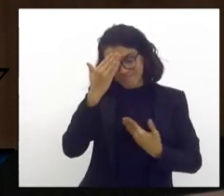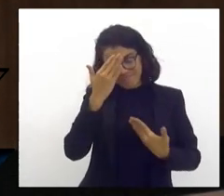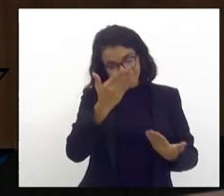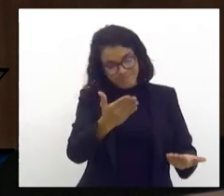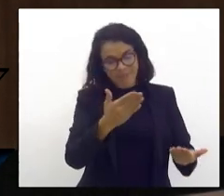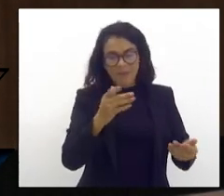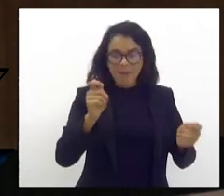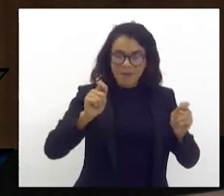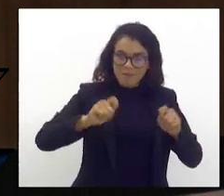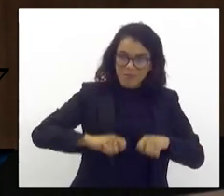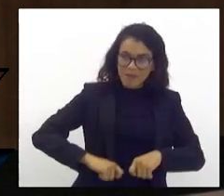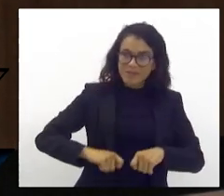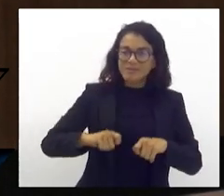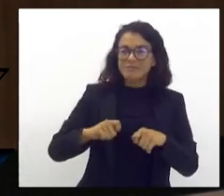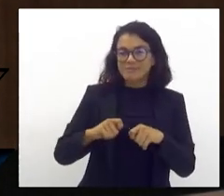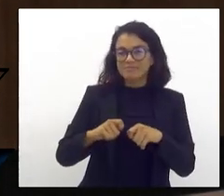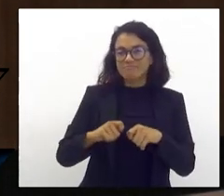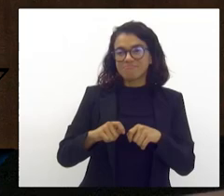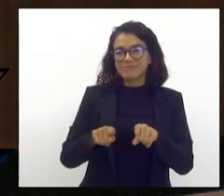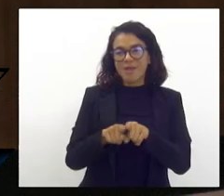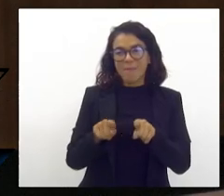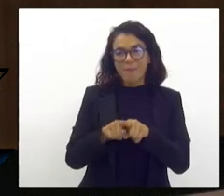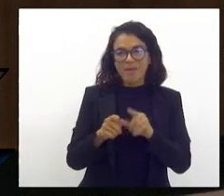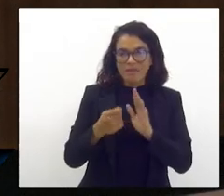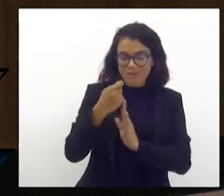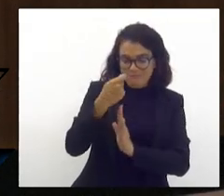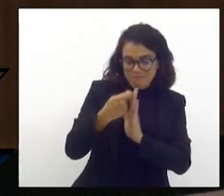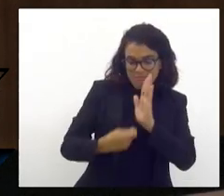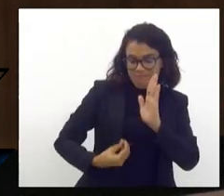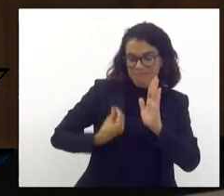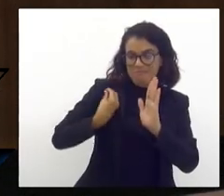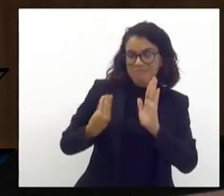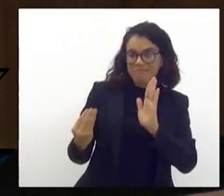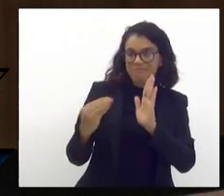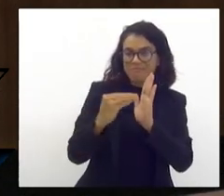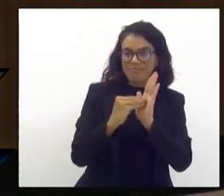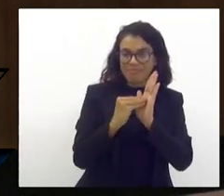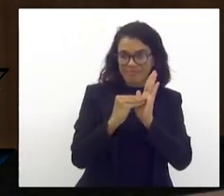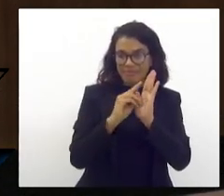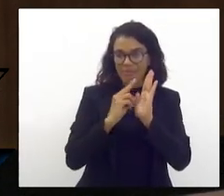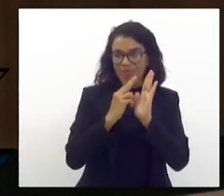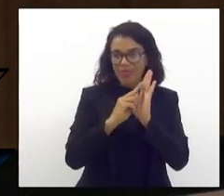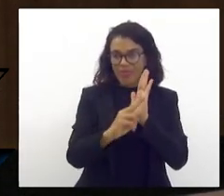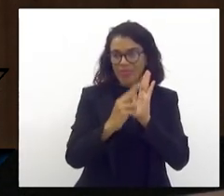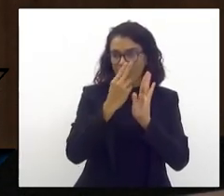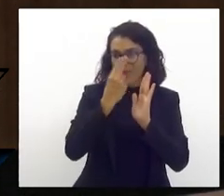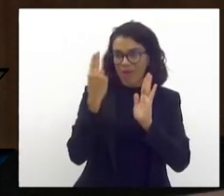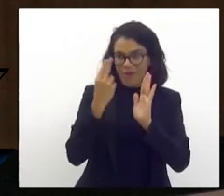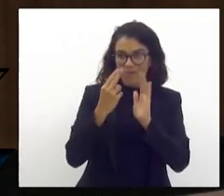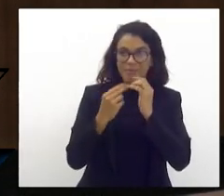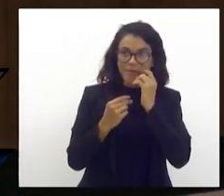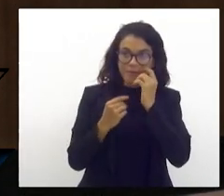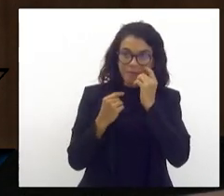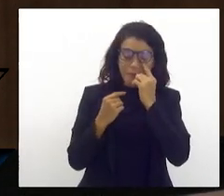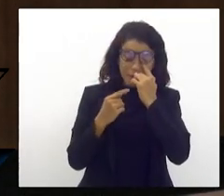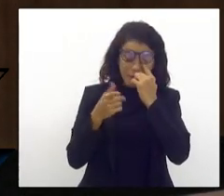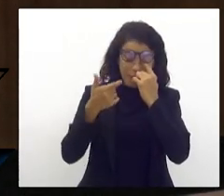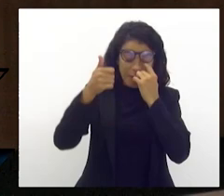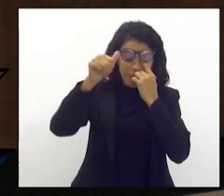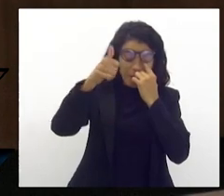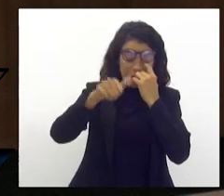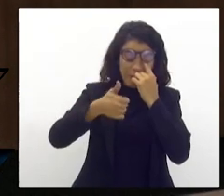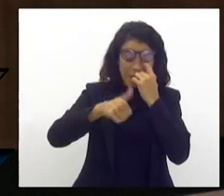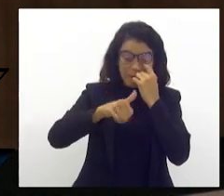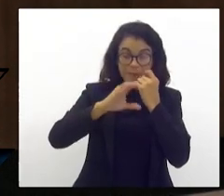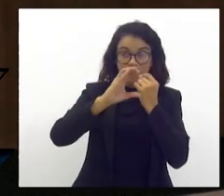pela possibilidade, não é, de ser coautora. Fiquei muito feliz de poder ser aparecerista, tanto na